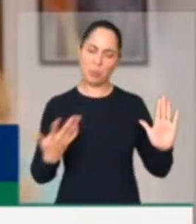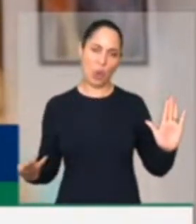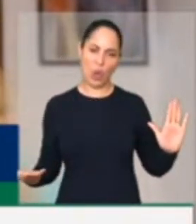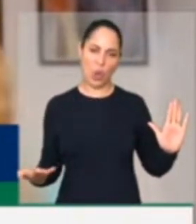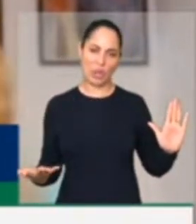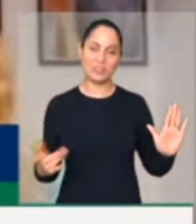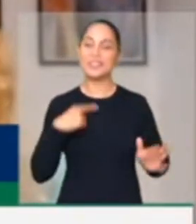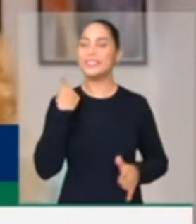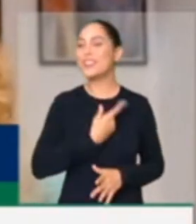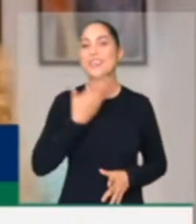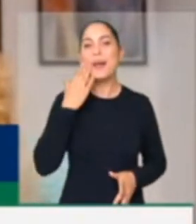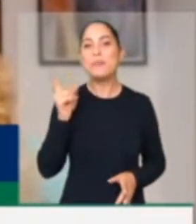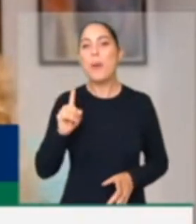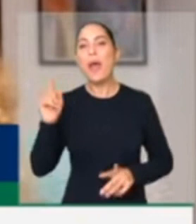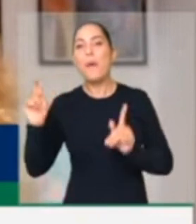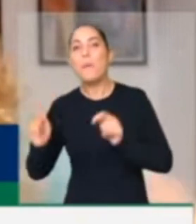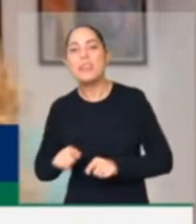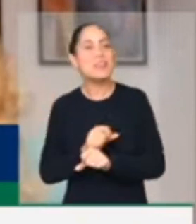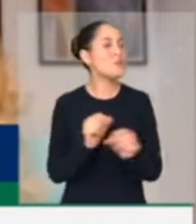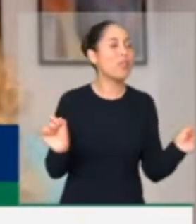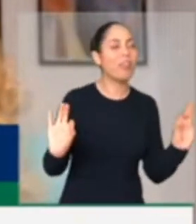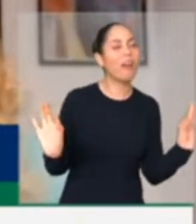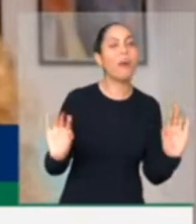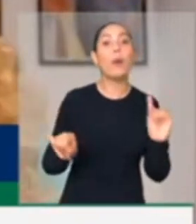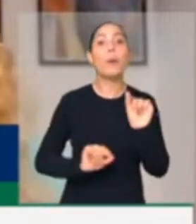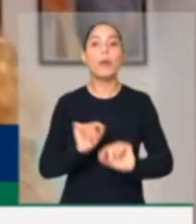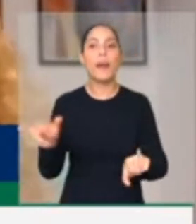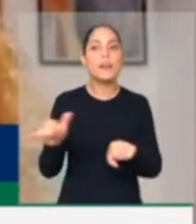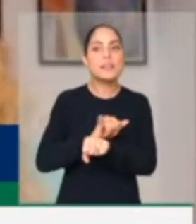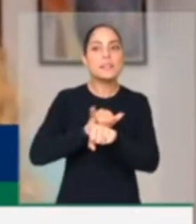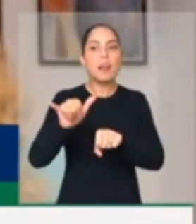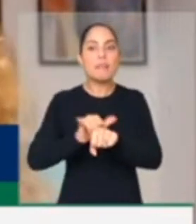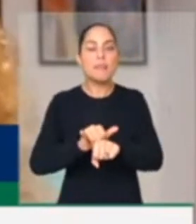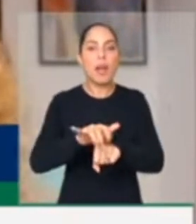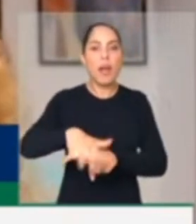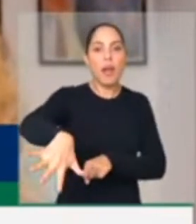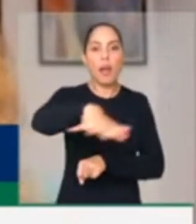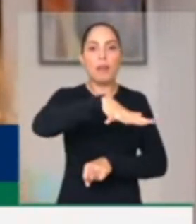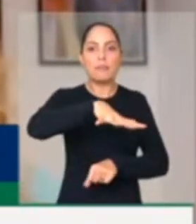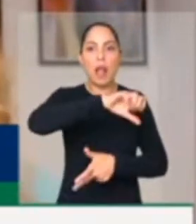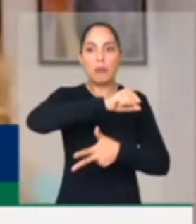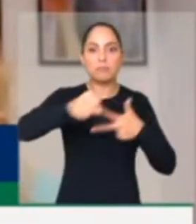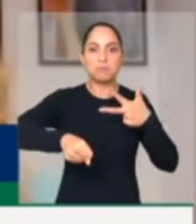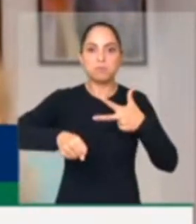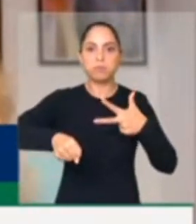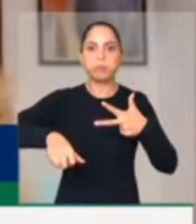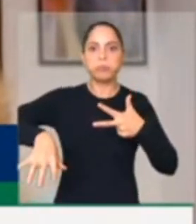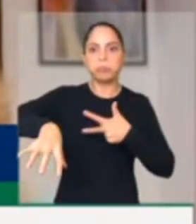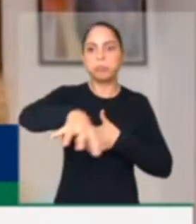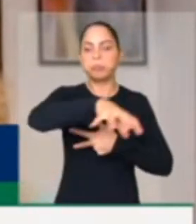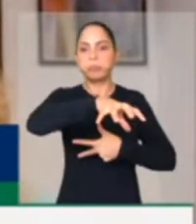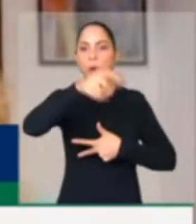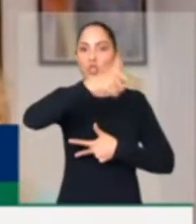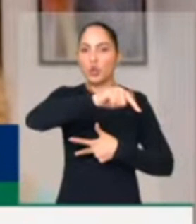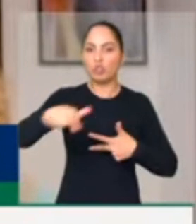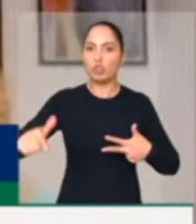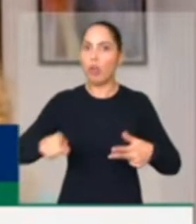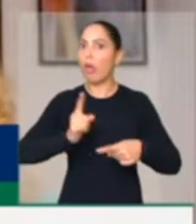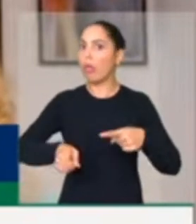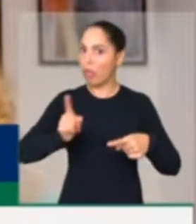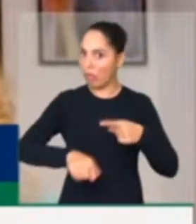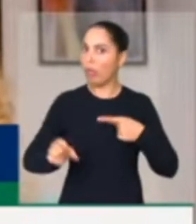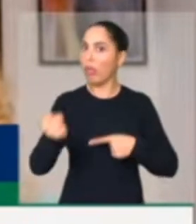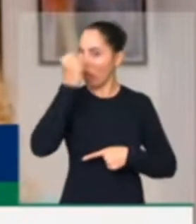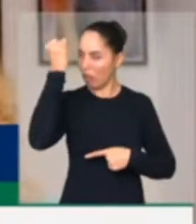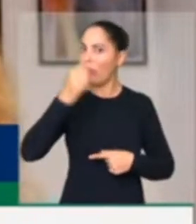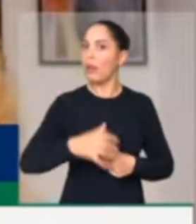de competência ou não, é uma tentativa de criar crises institucionais repetidas. Senhor presidente, nós estamos